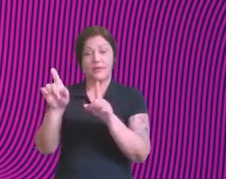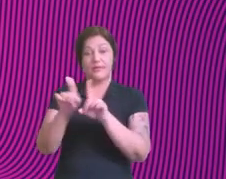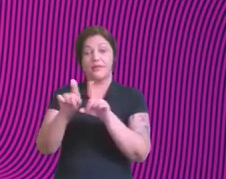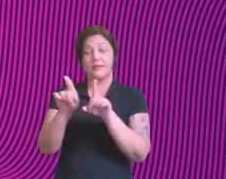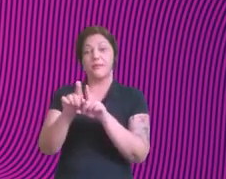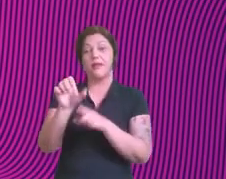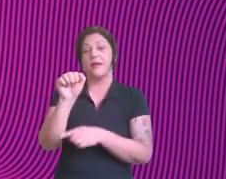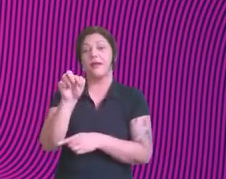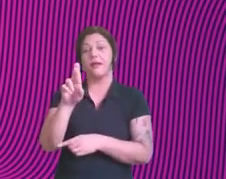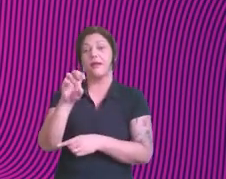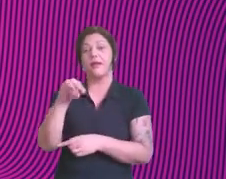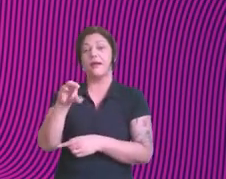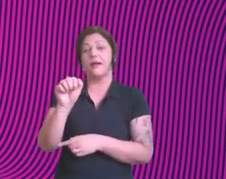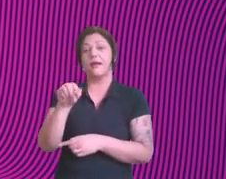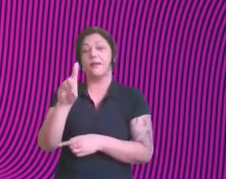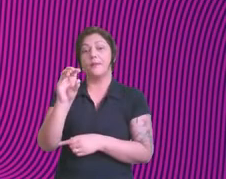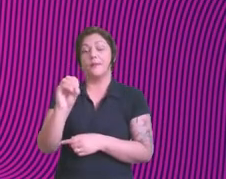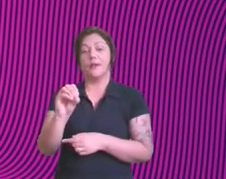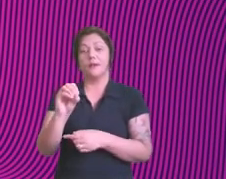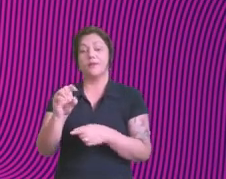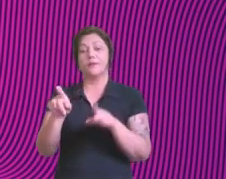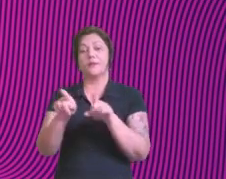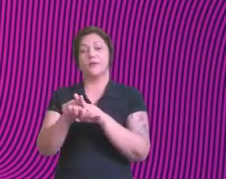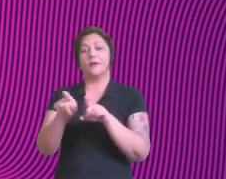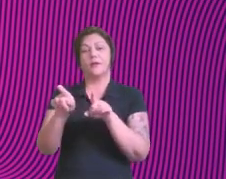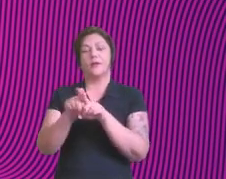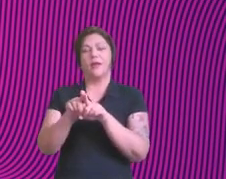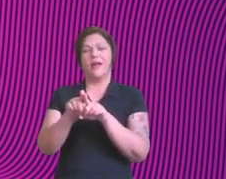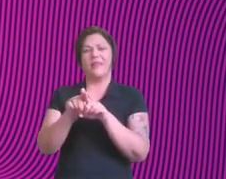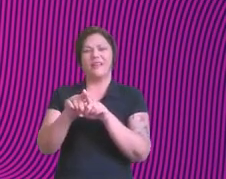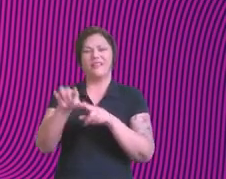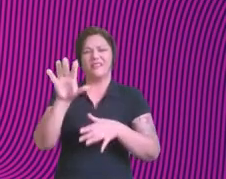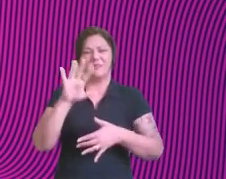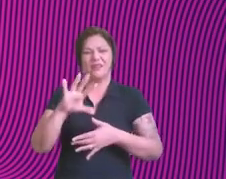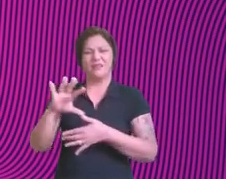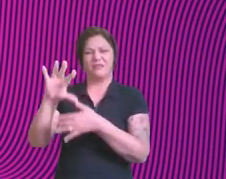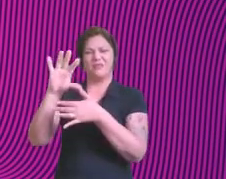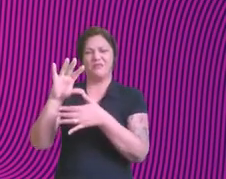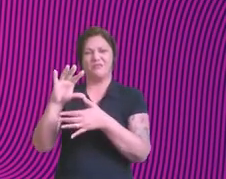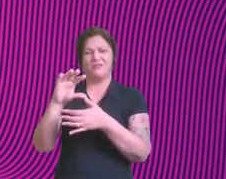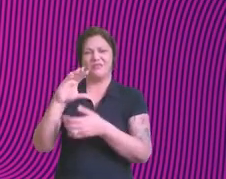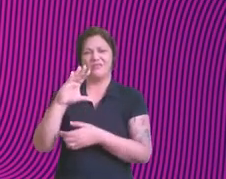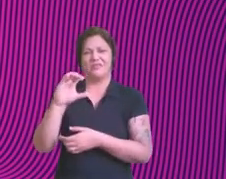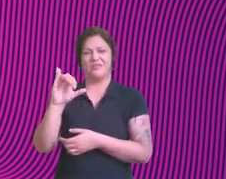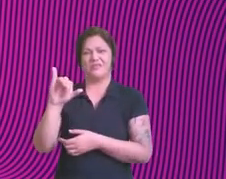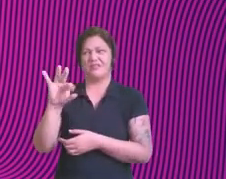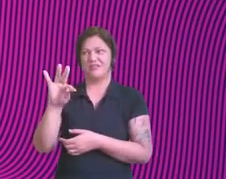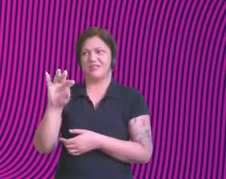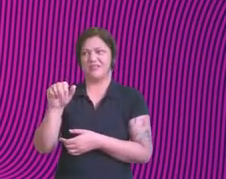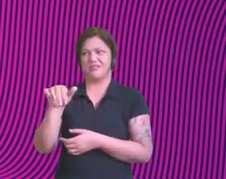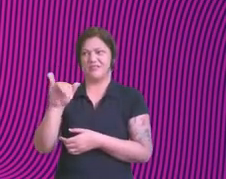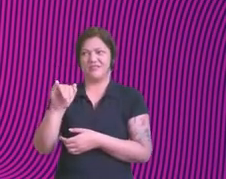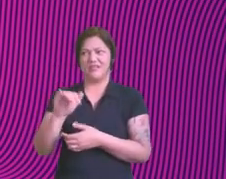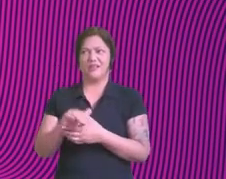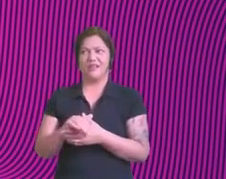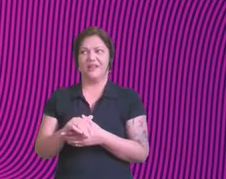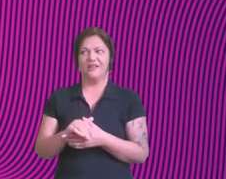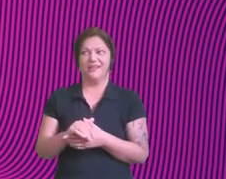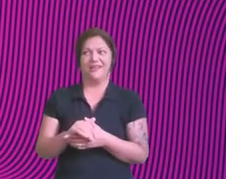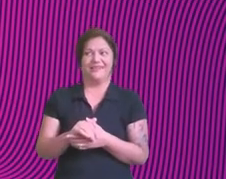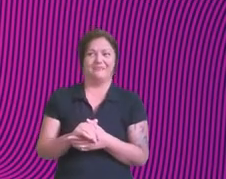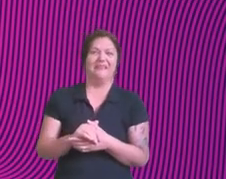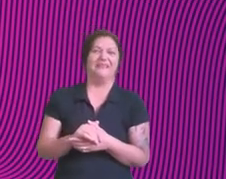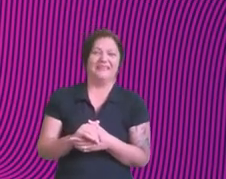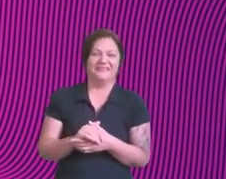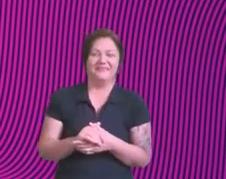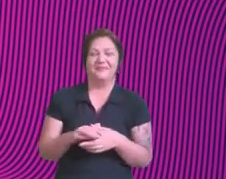chefe da cirurgia geral do Américas Medical City, doutora Lúcia Chagas, radiologista do